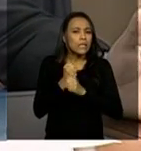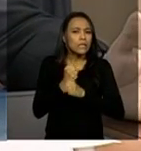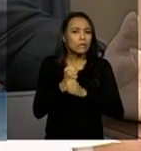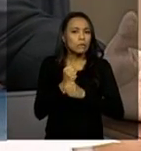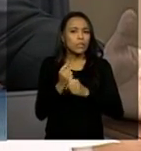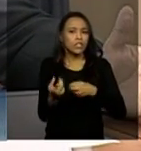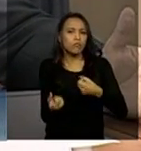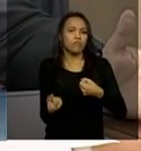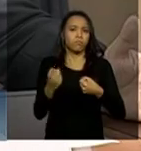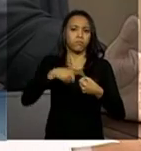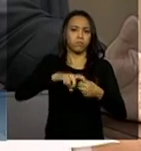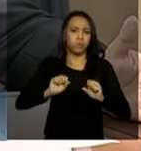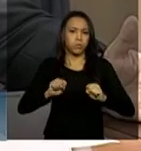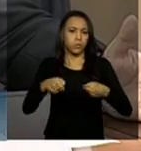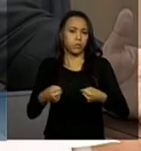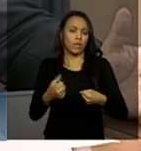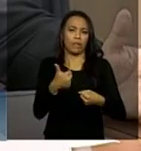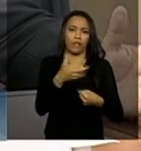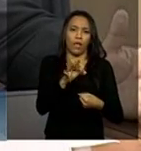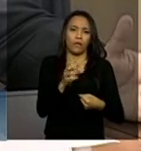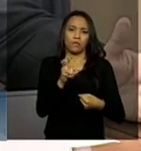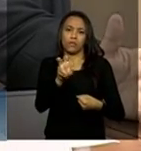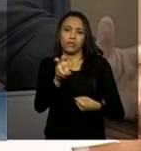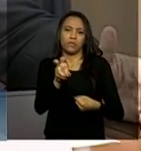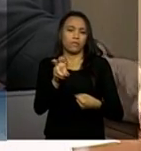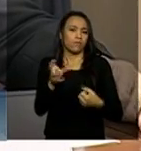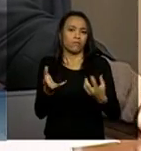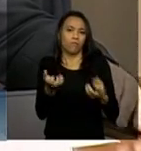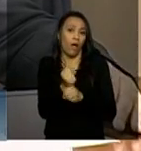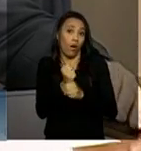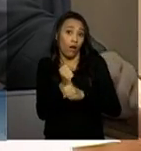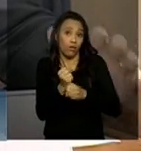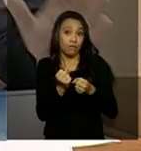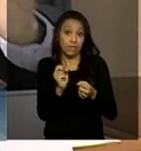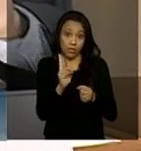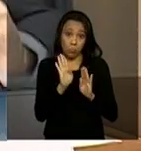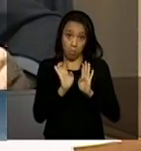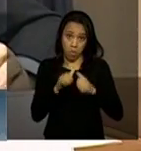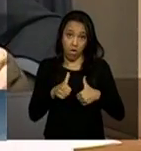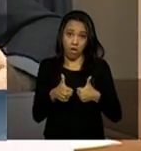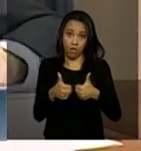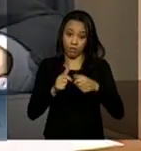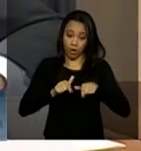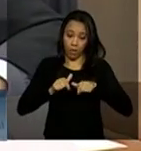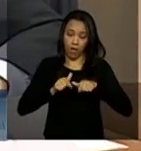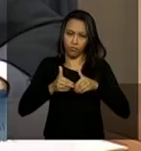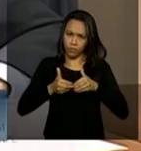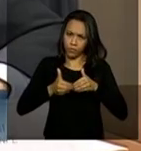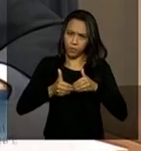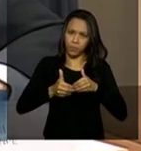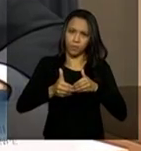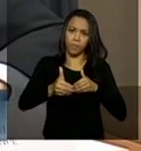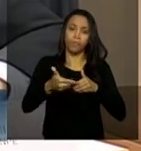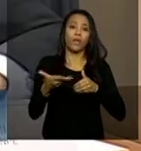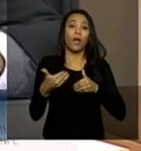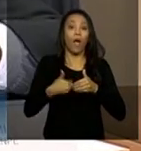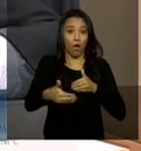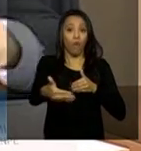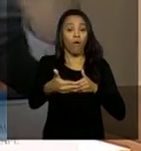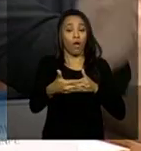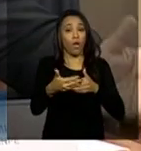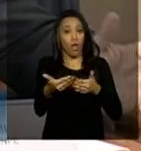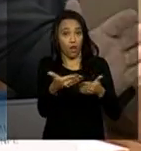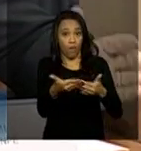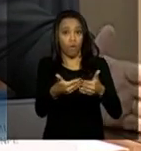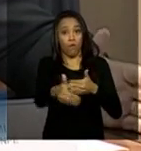têm 5, 10 anos, e, se tudo correr bem, a gente vai conseguir fazer agora 2014